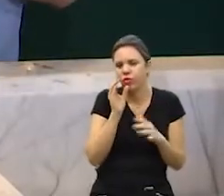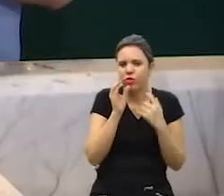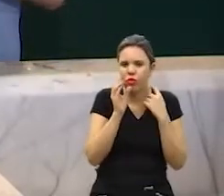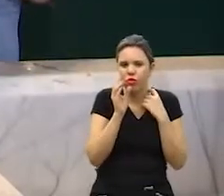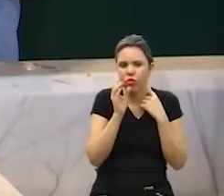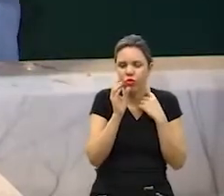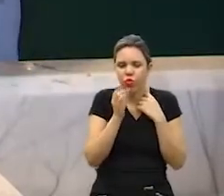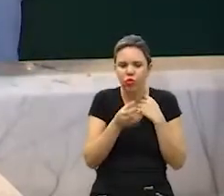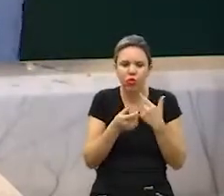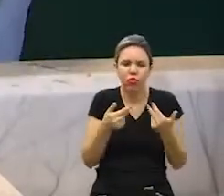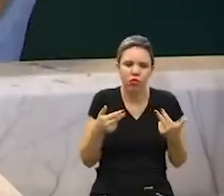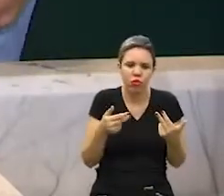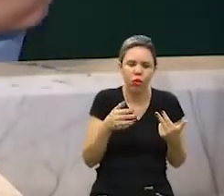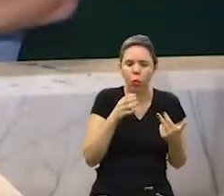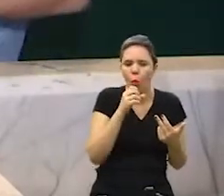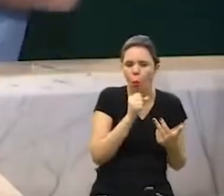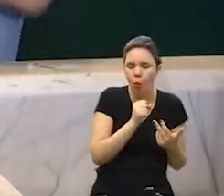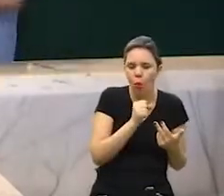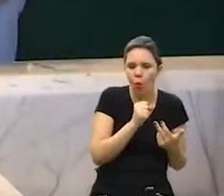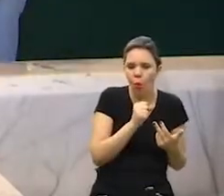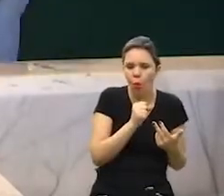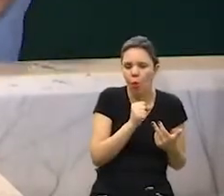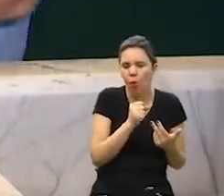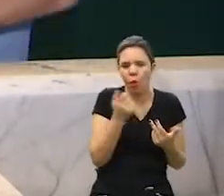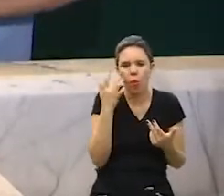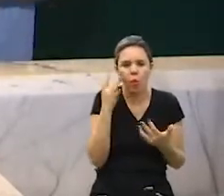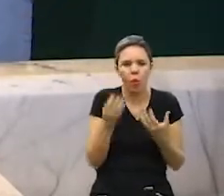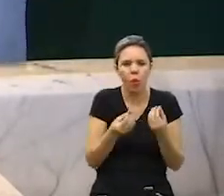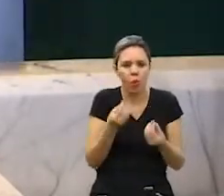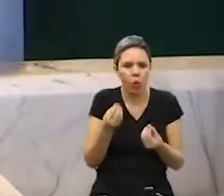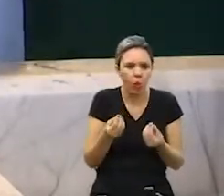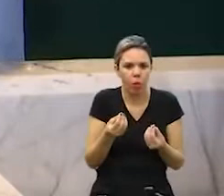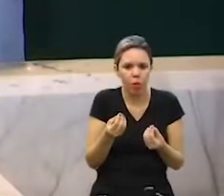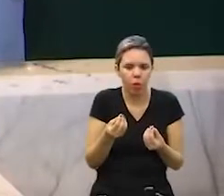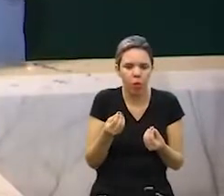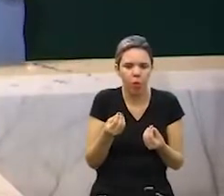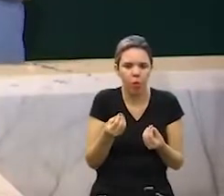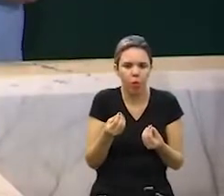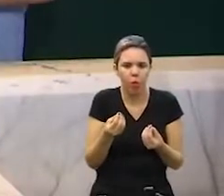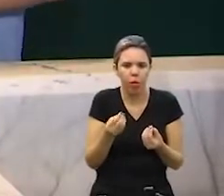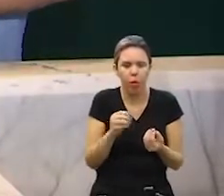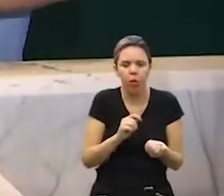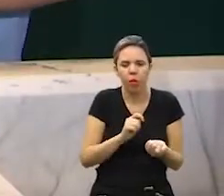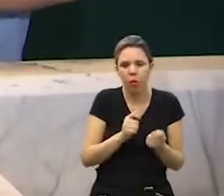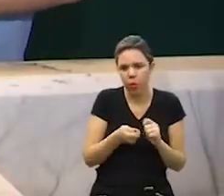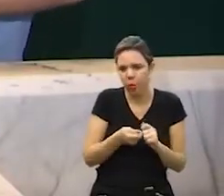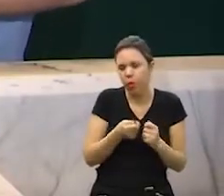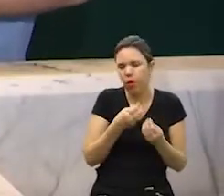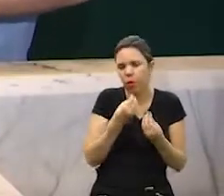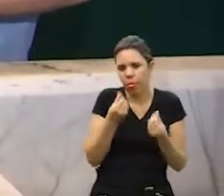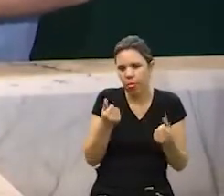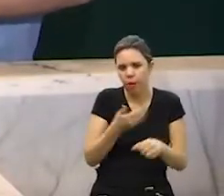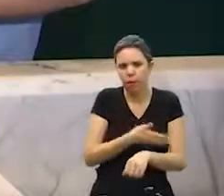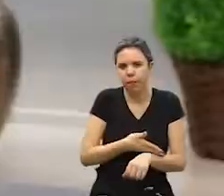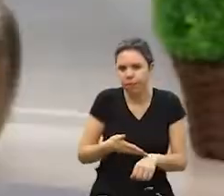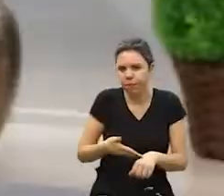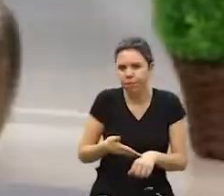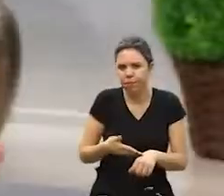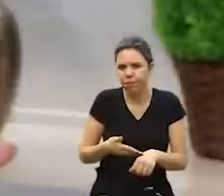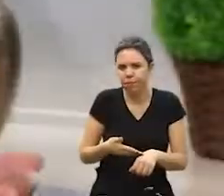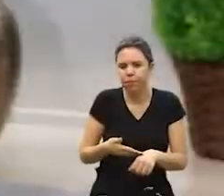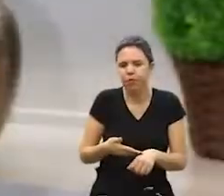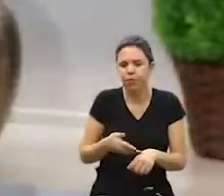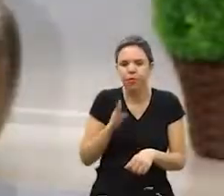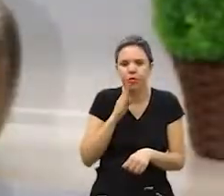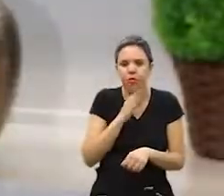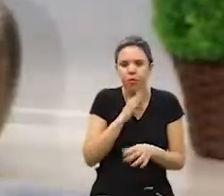tomando o extrato da laranja, o suco de laranja, ou... Mas é a questão de adaptar seu paladar. Exatamente. Porque a gastronomia, a